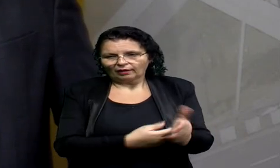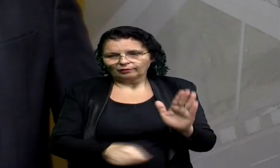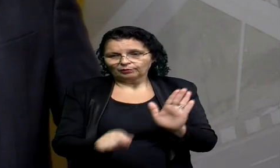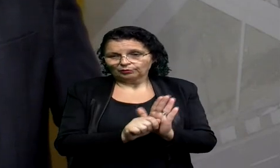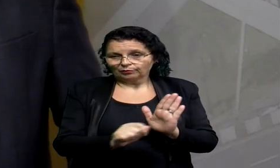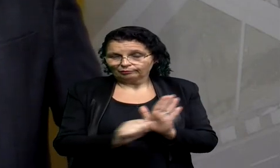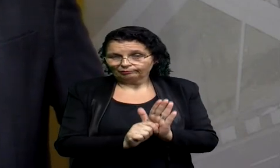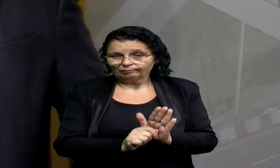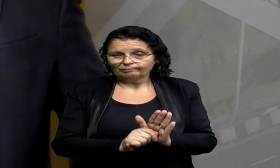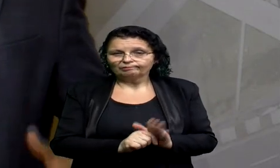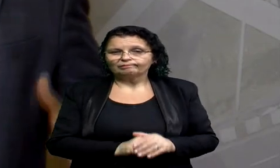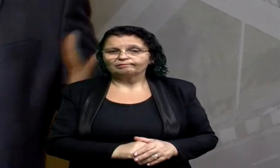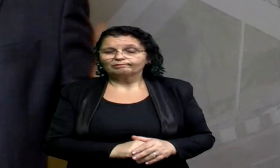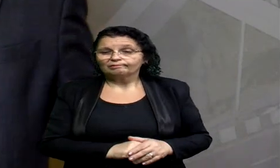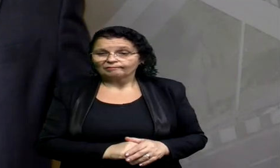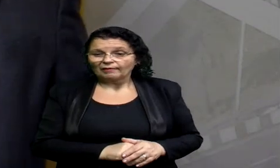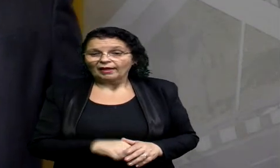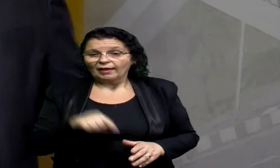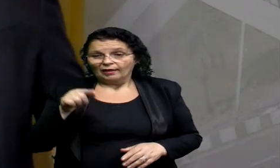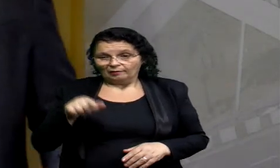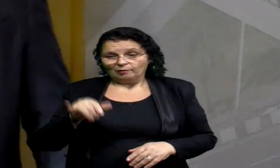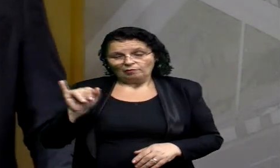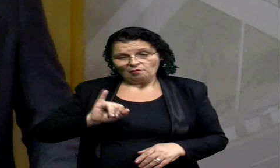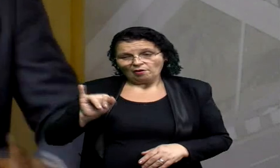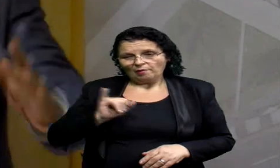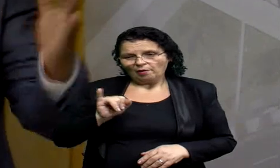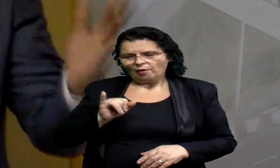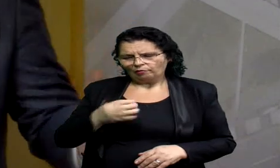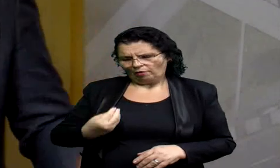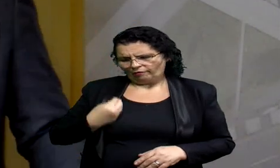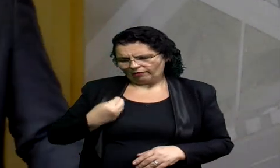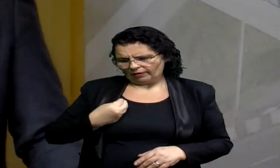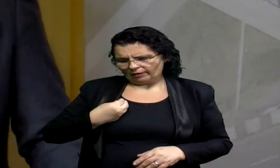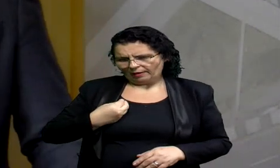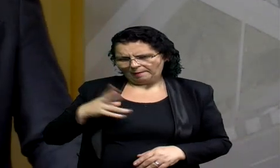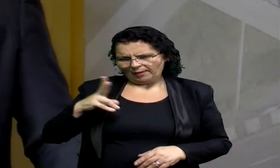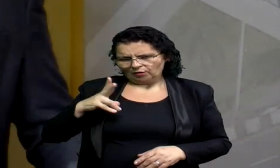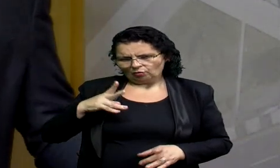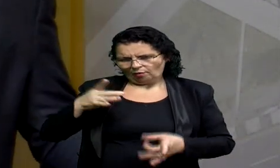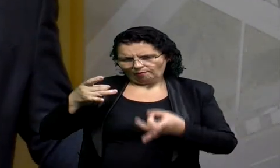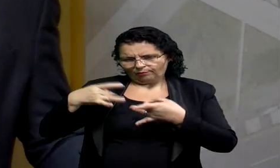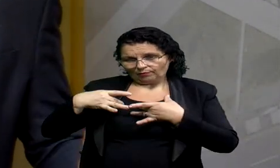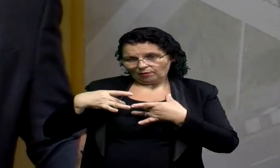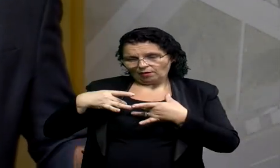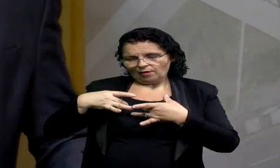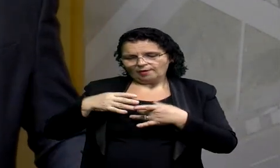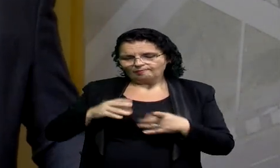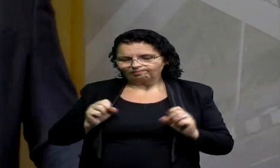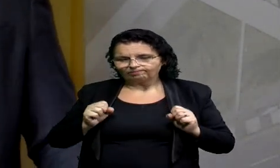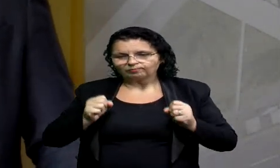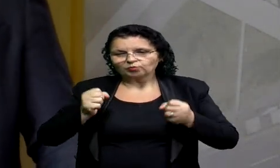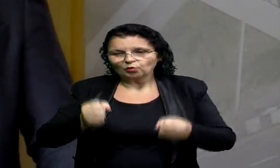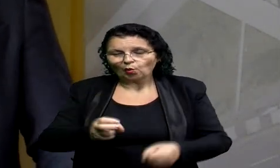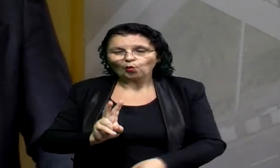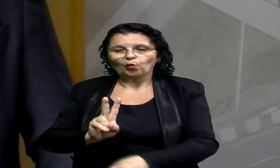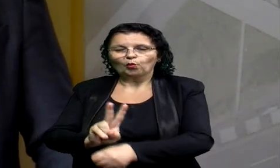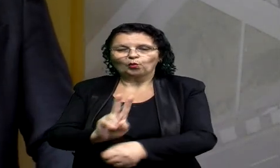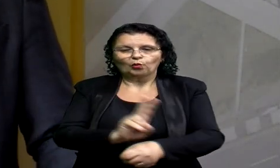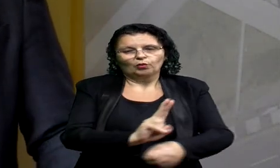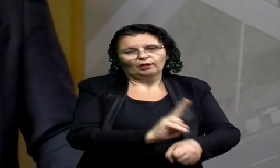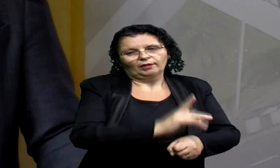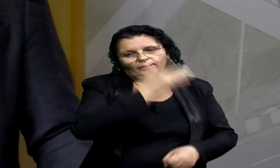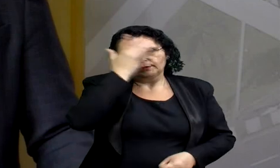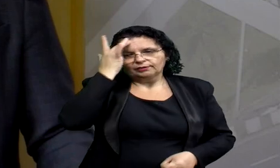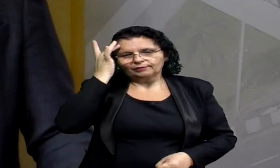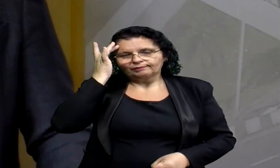abriu mão de muitas coisas da vida dele para viver esse propósito cuidar de pessoas